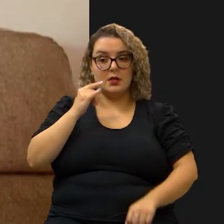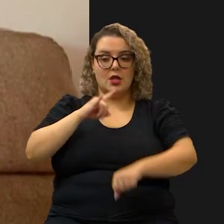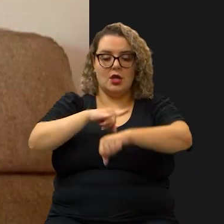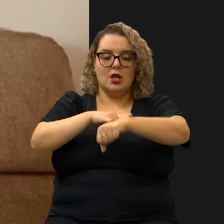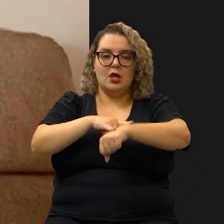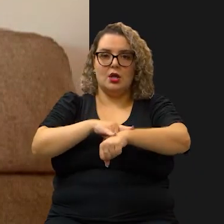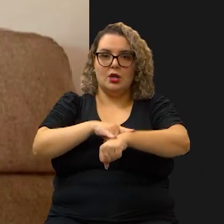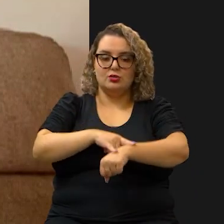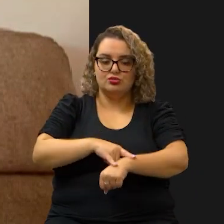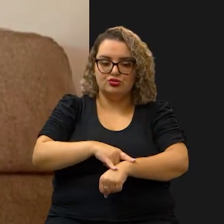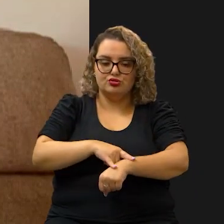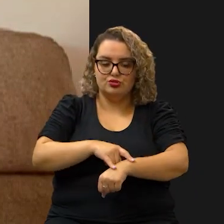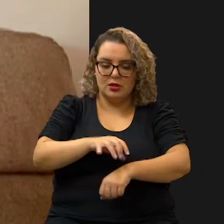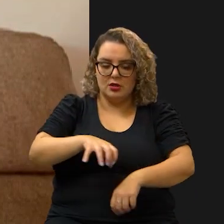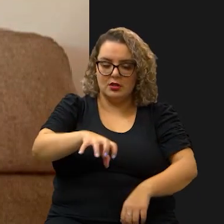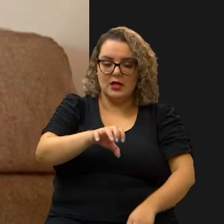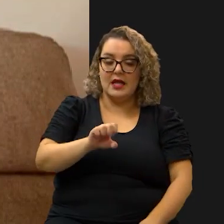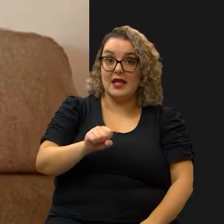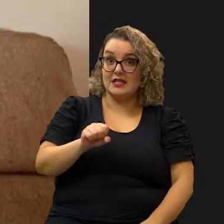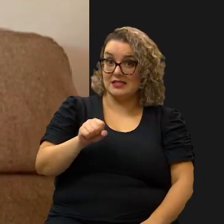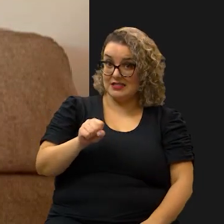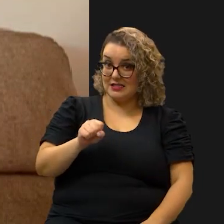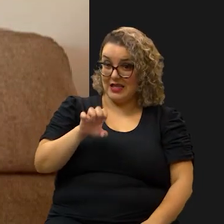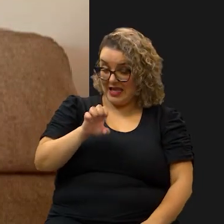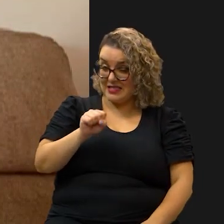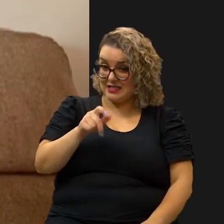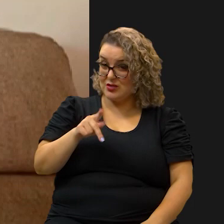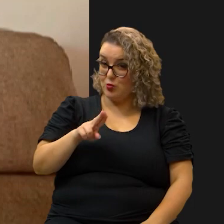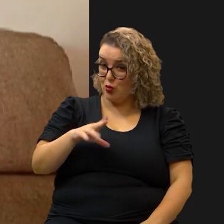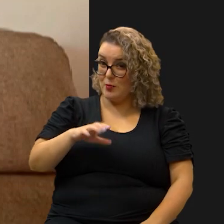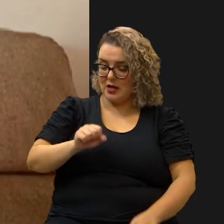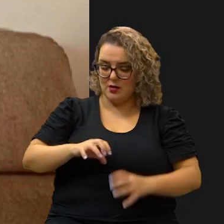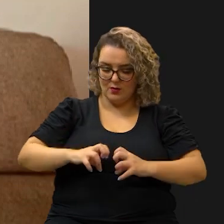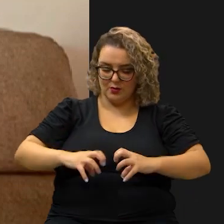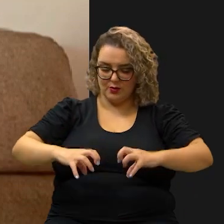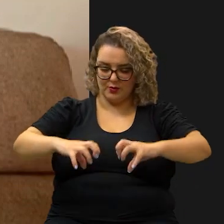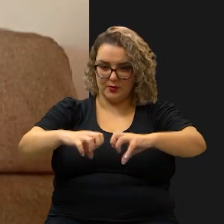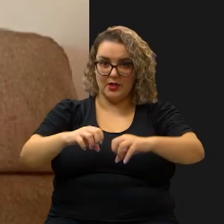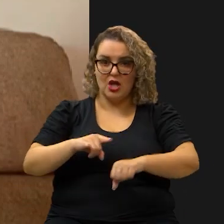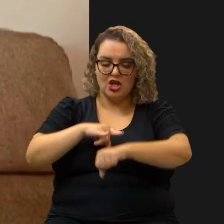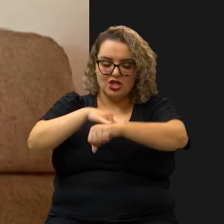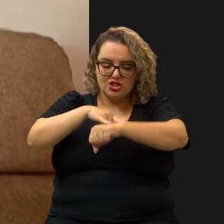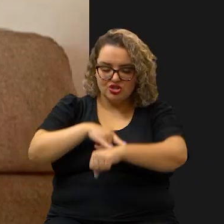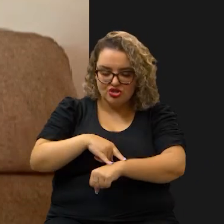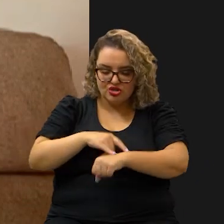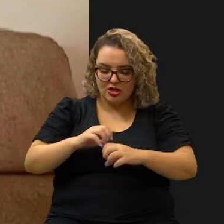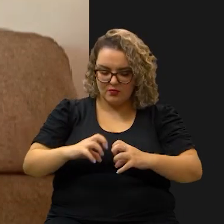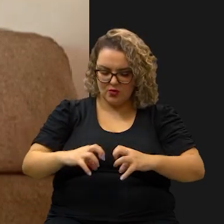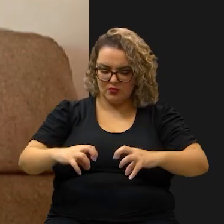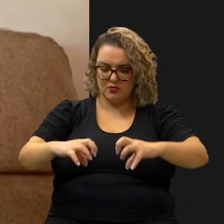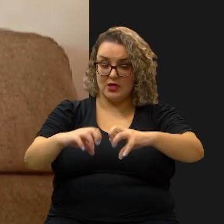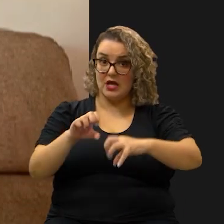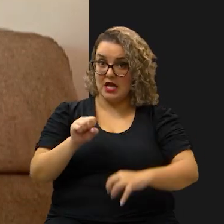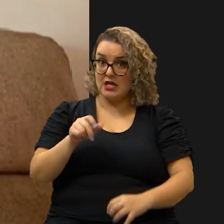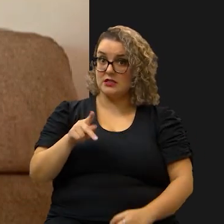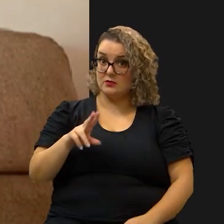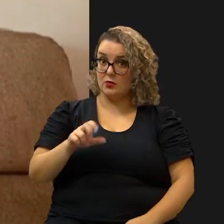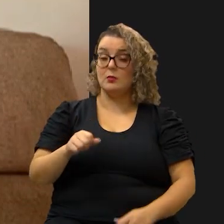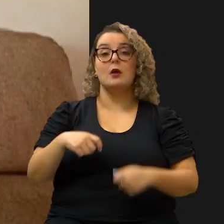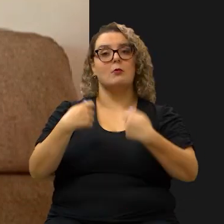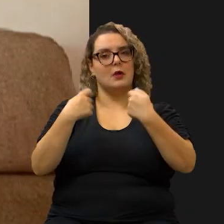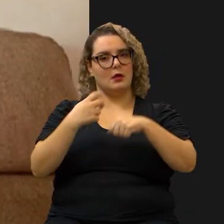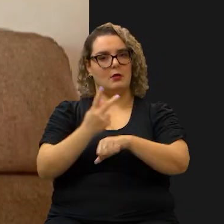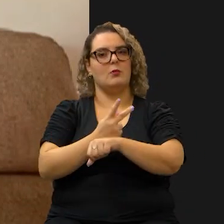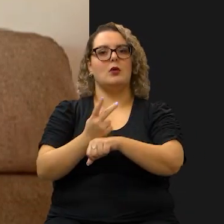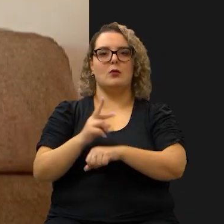na urina, são sintomas de alarme que você não pode postergar em procurar um